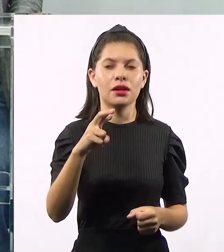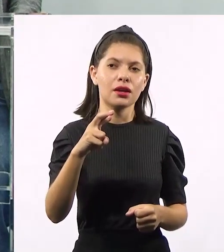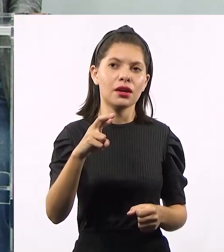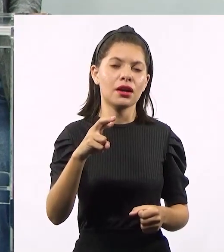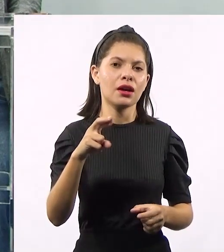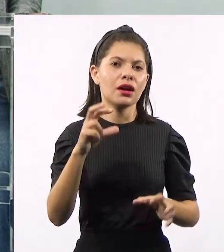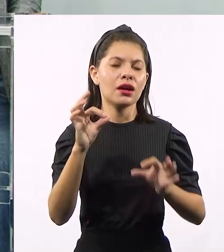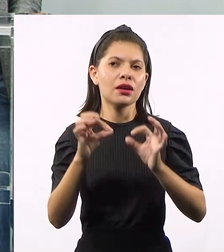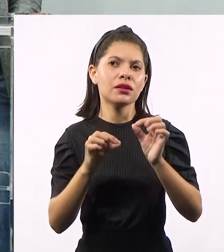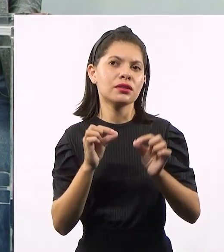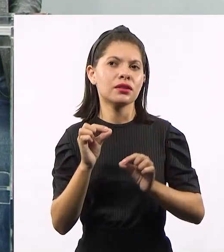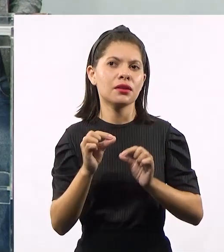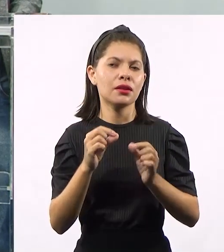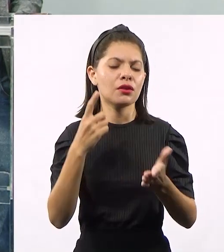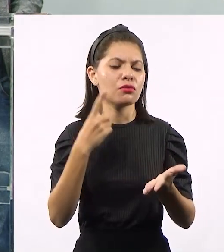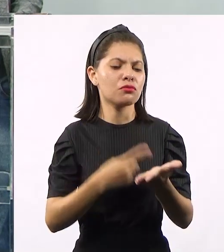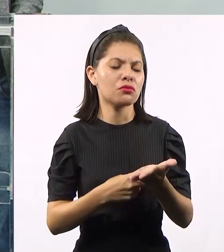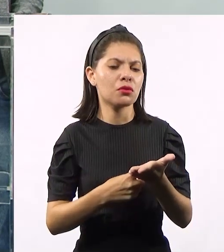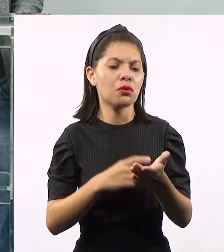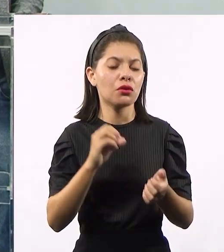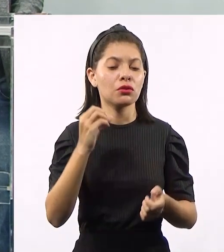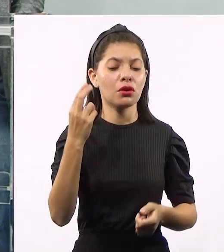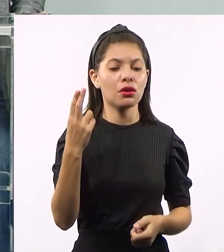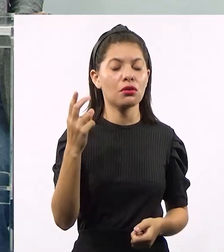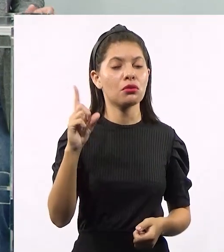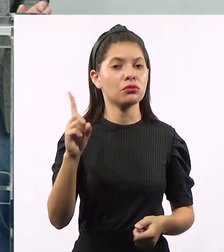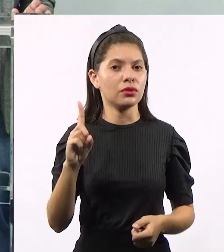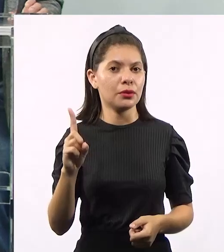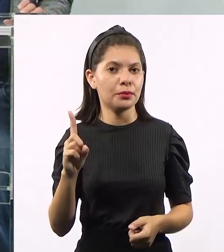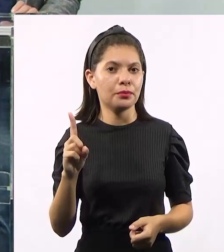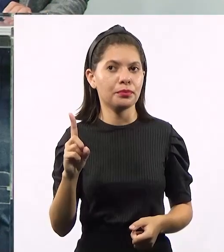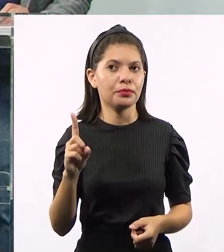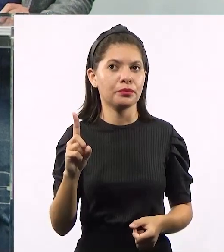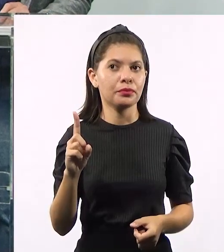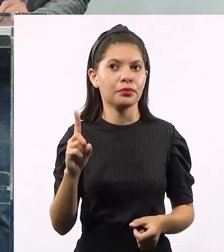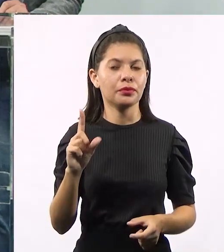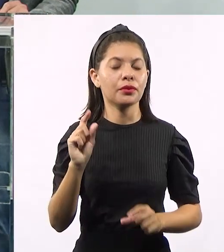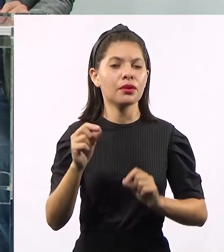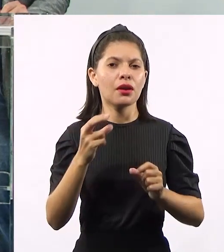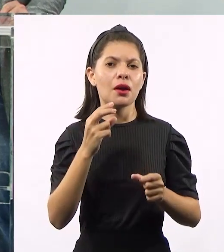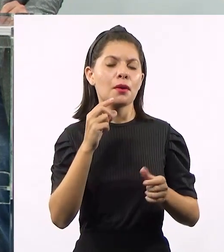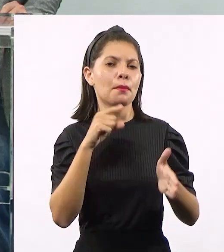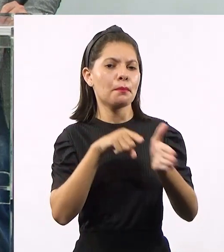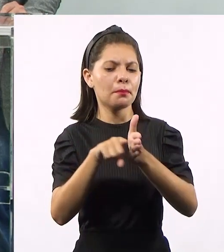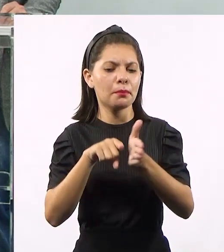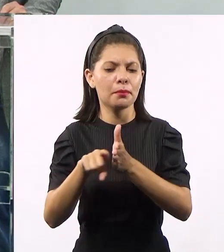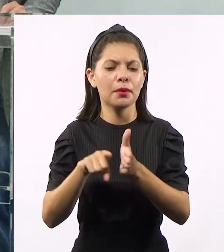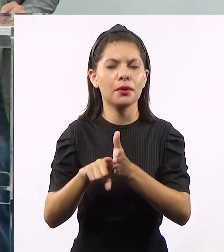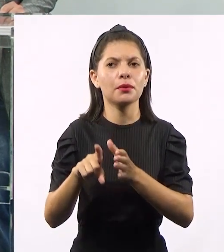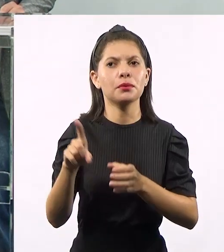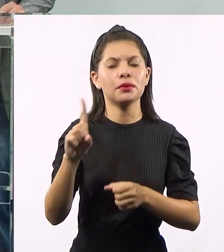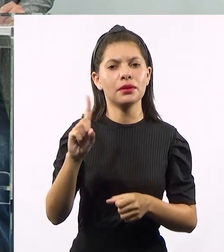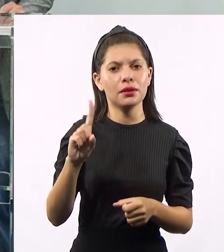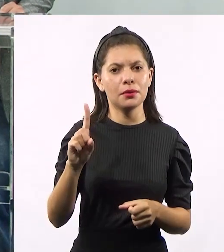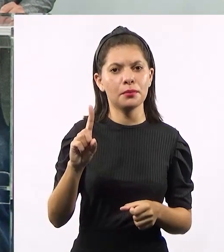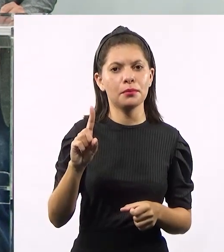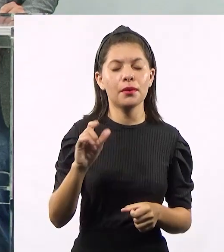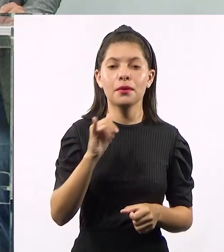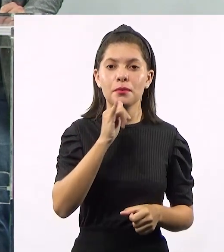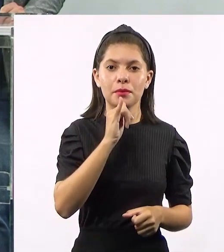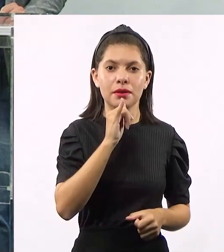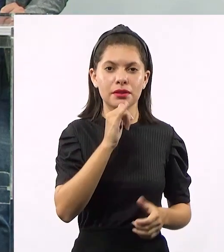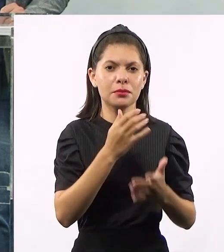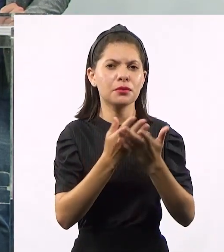o grau de concordância com aquela afirmação. Então aí observe que já não é mais uma pergunta, e sim uma afirmação.